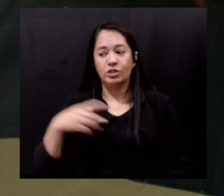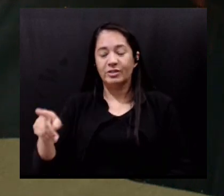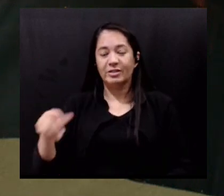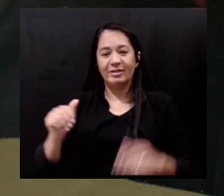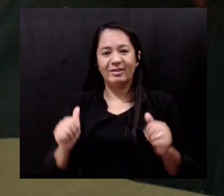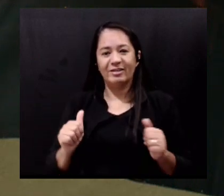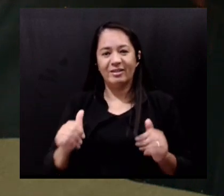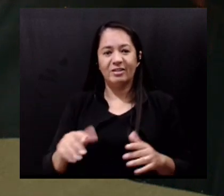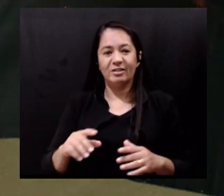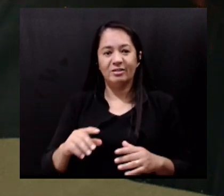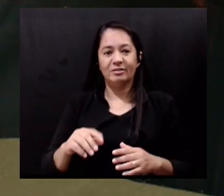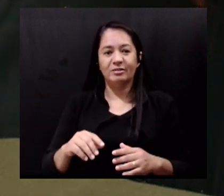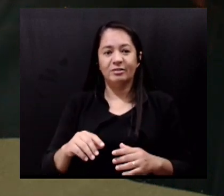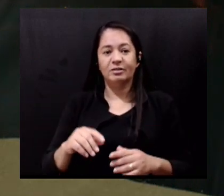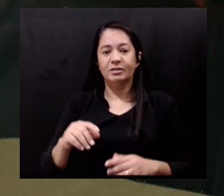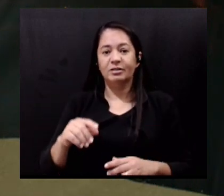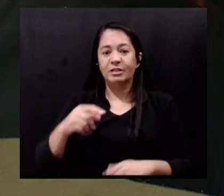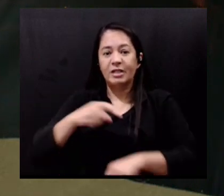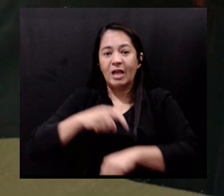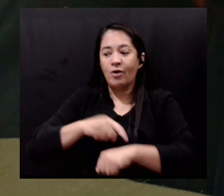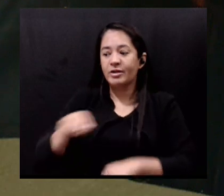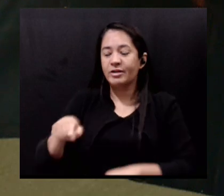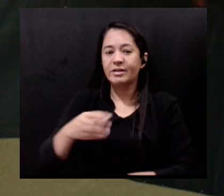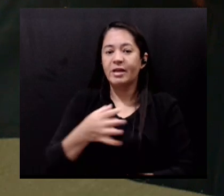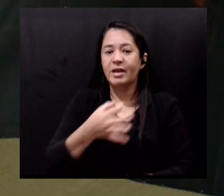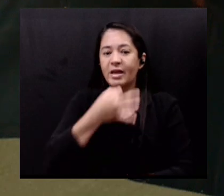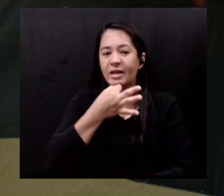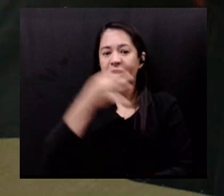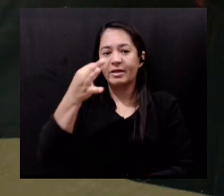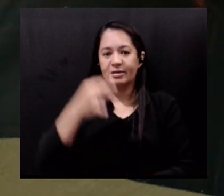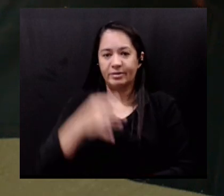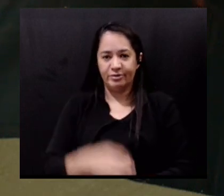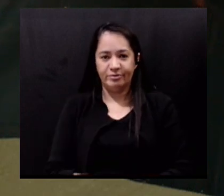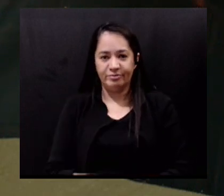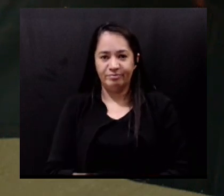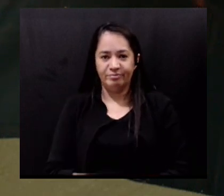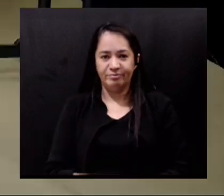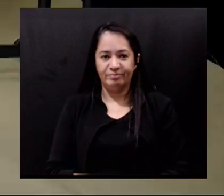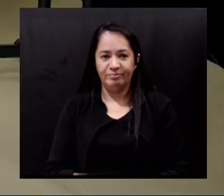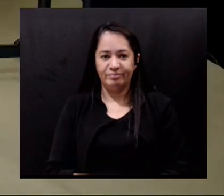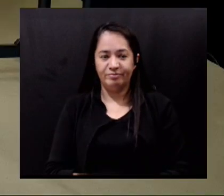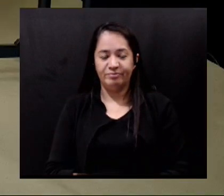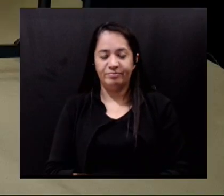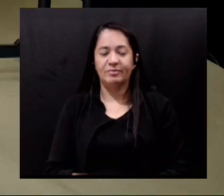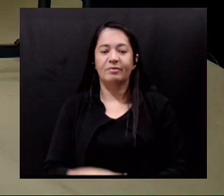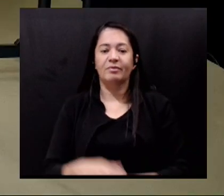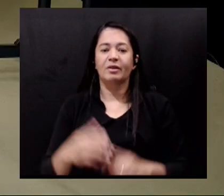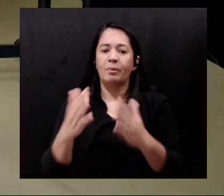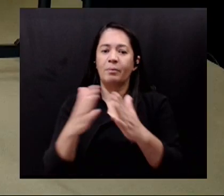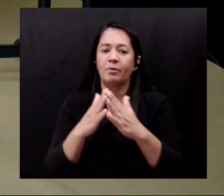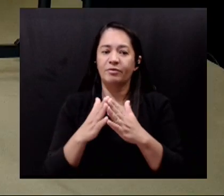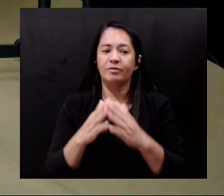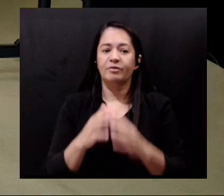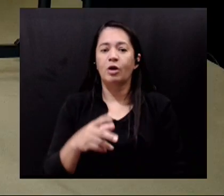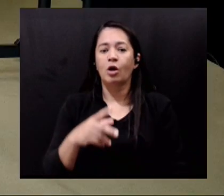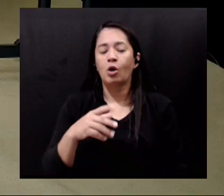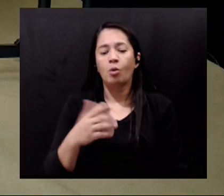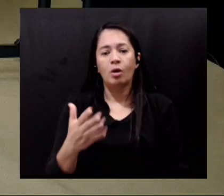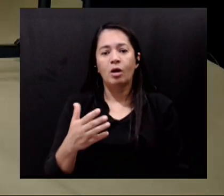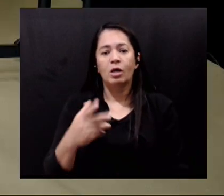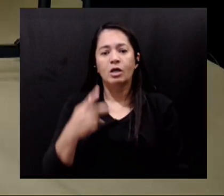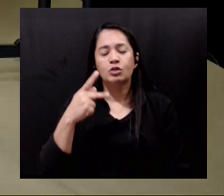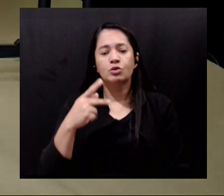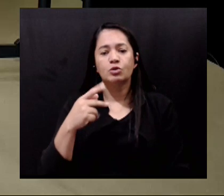é criticada? A Fabiana, nossa psicóloga, pode nos ajudar? Qual que é a sua avaliação psicológica sobre